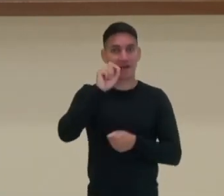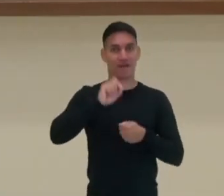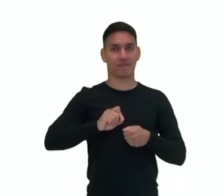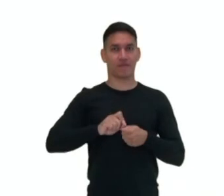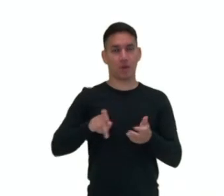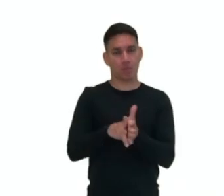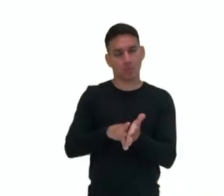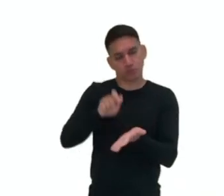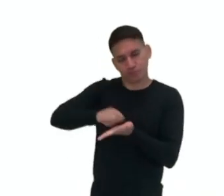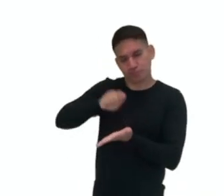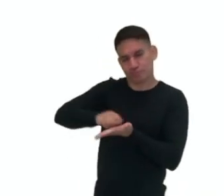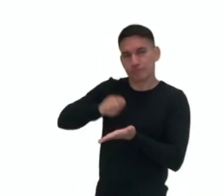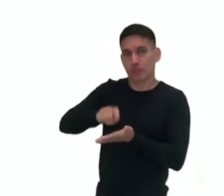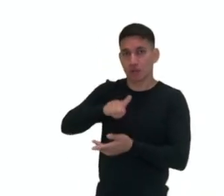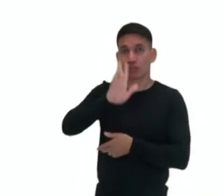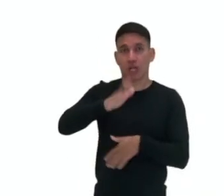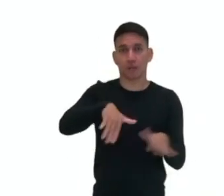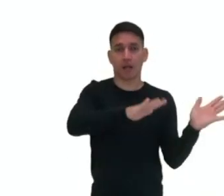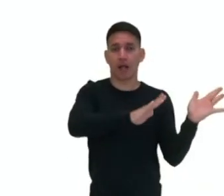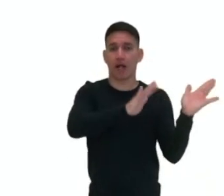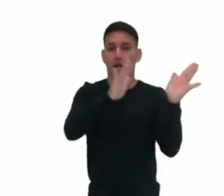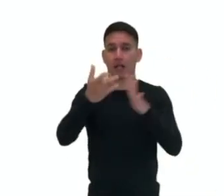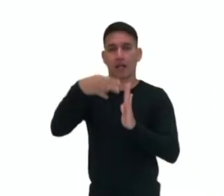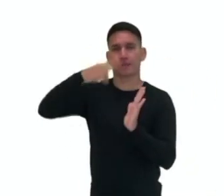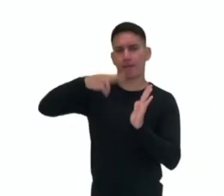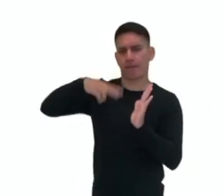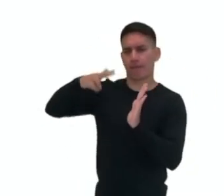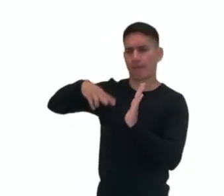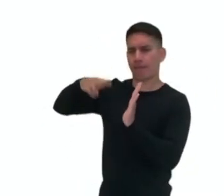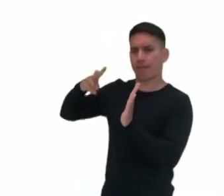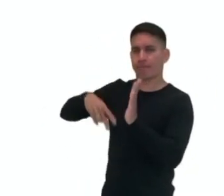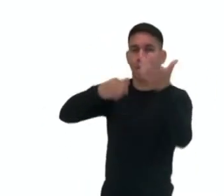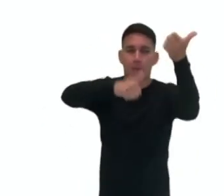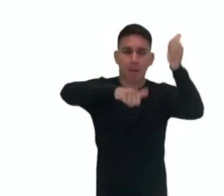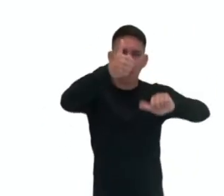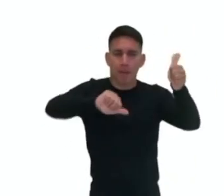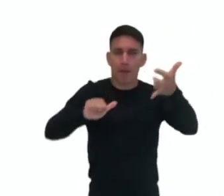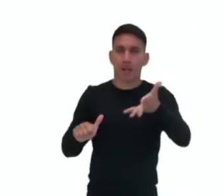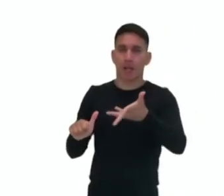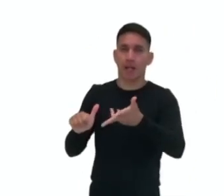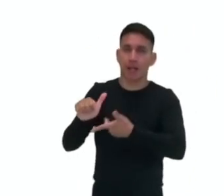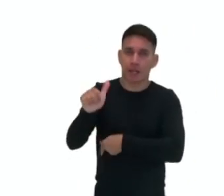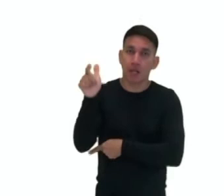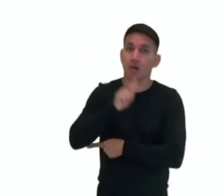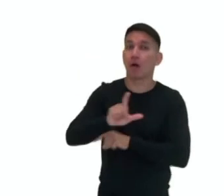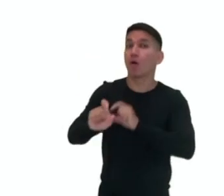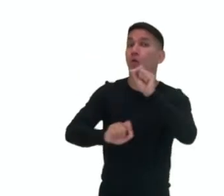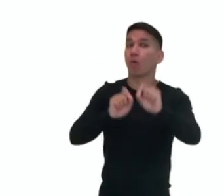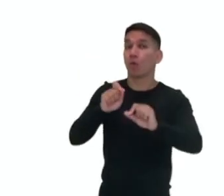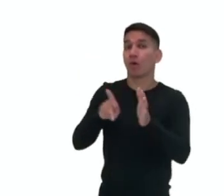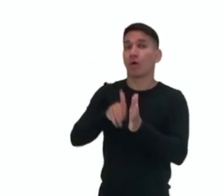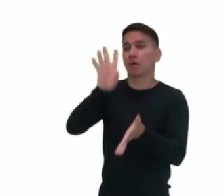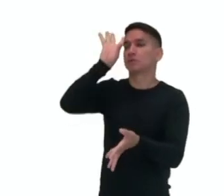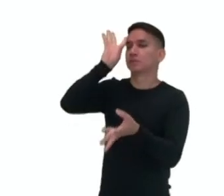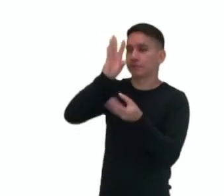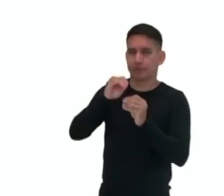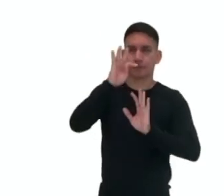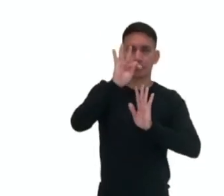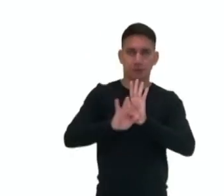produzir. Então, você leu uma entrevista, analisou seus elementos, fazendo o quê? A interpretação do